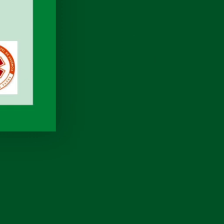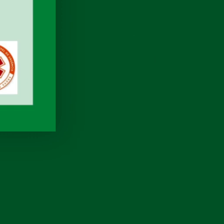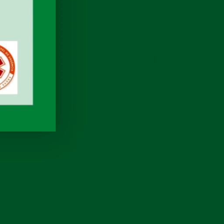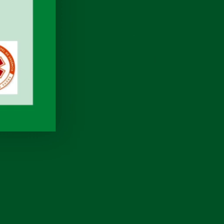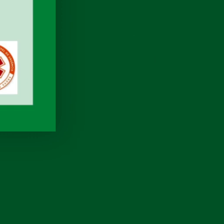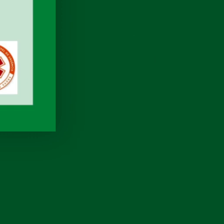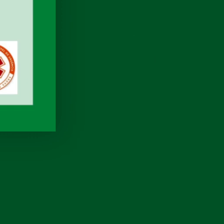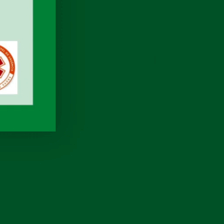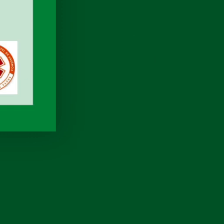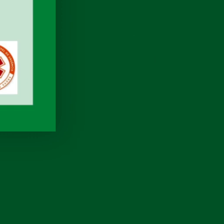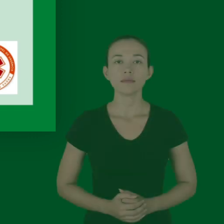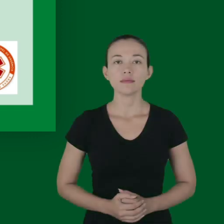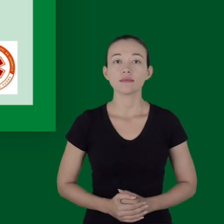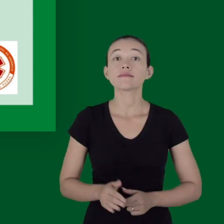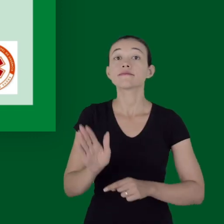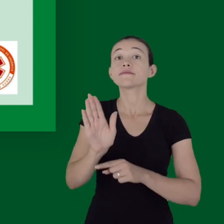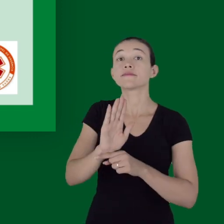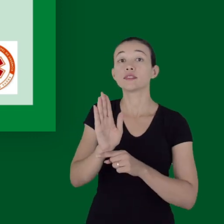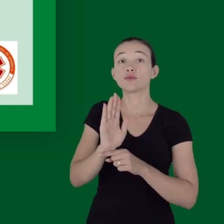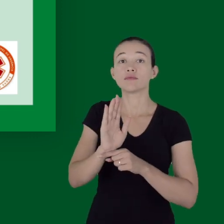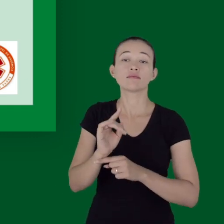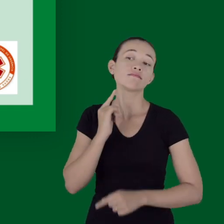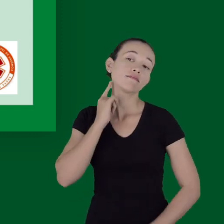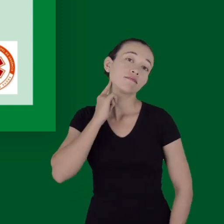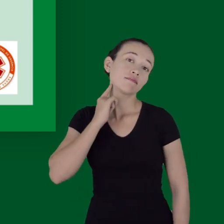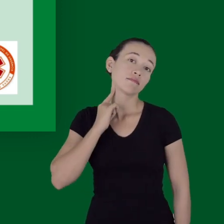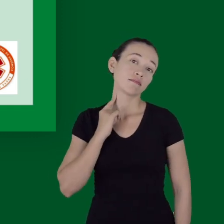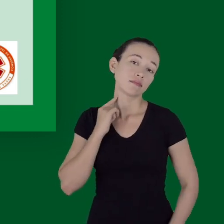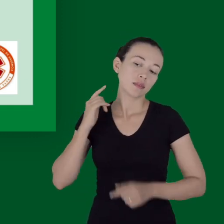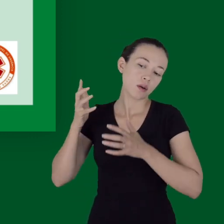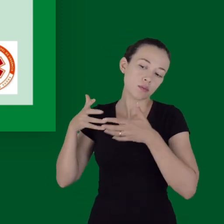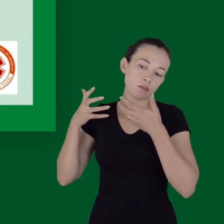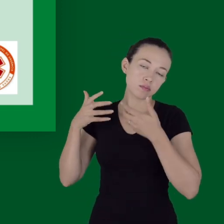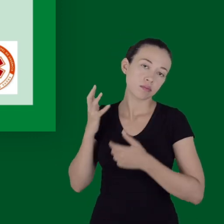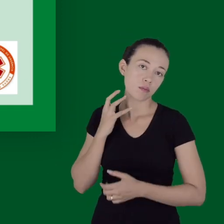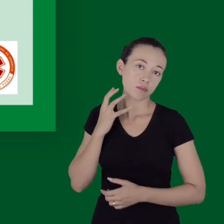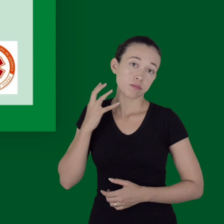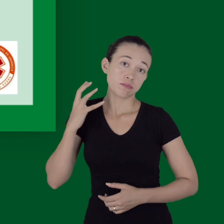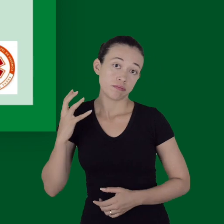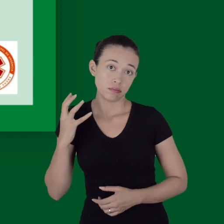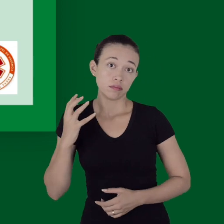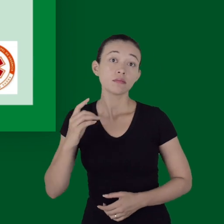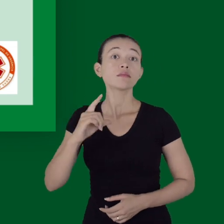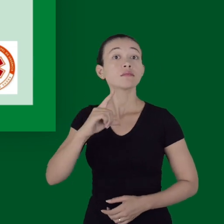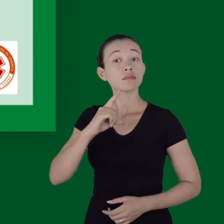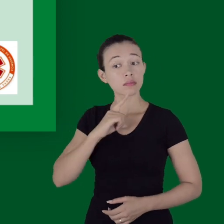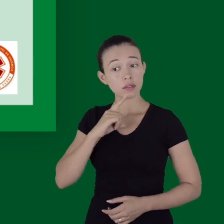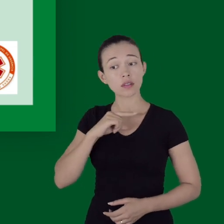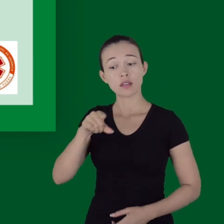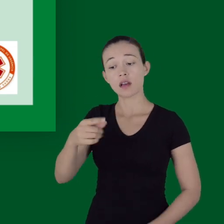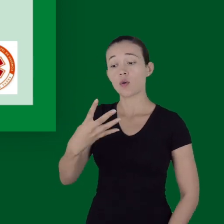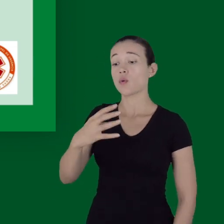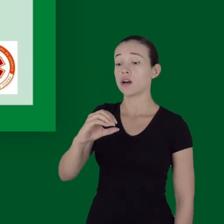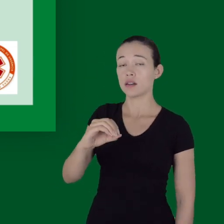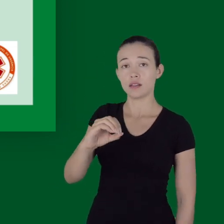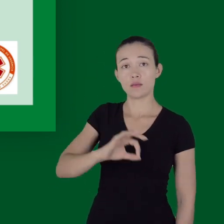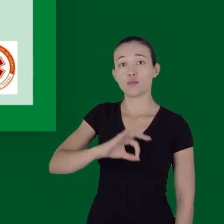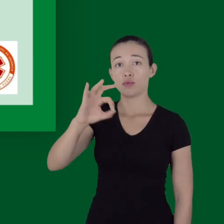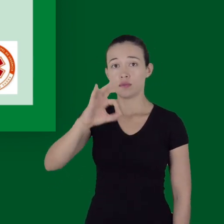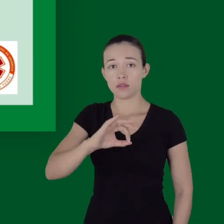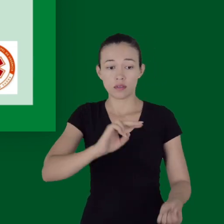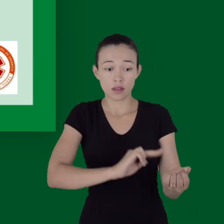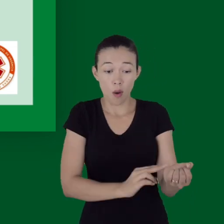tão alta. A gente vai passar um vídeo da manobra vagal modificada, que tem uma taxa de reversão que é